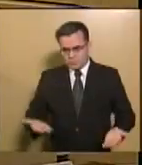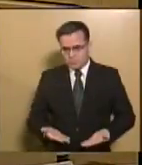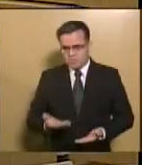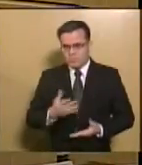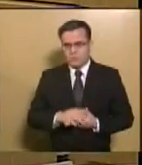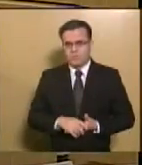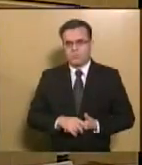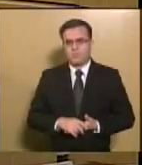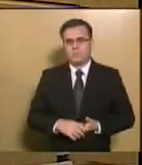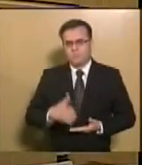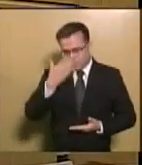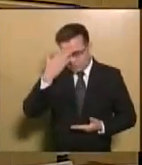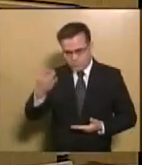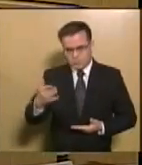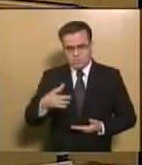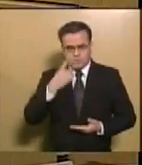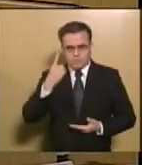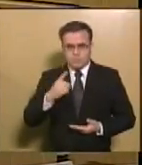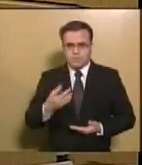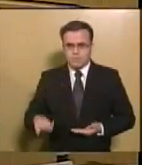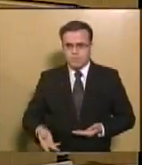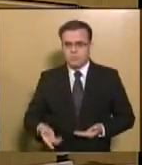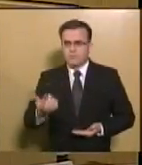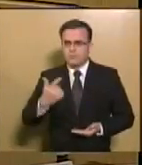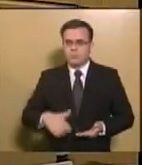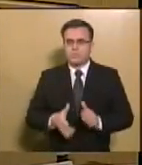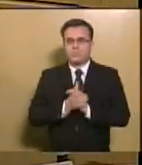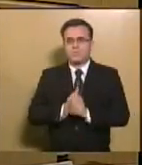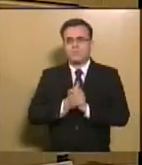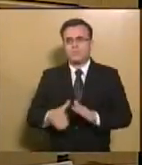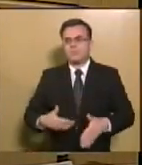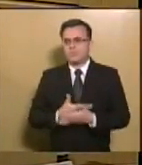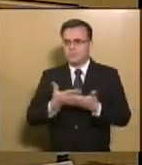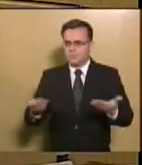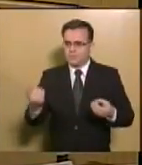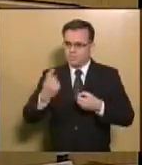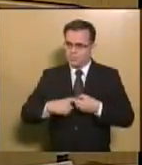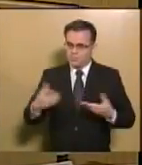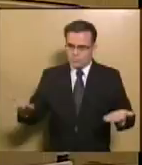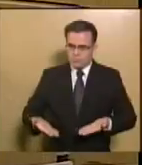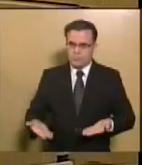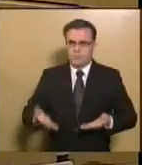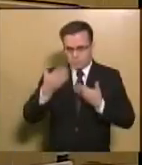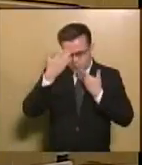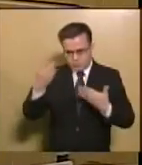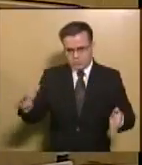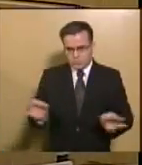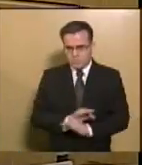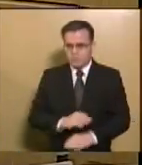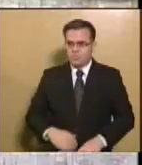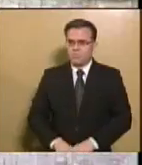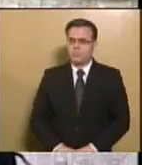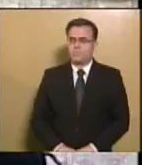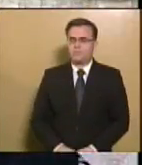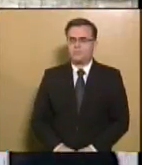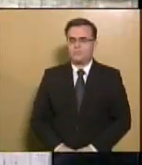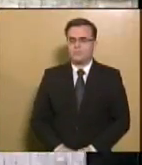Eu que agradeço, deputado Maurício Matos, finalizando, saudando mais uma vez todos os colegas nesse retorno de atividades. Muito obrigado.